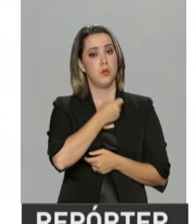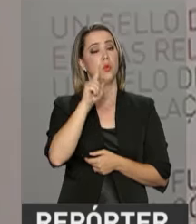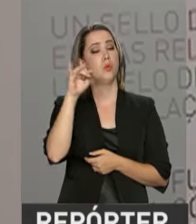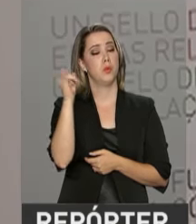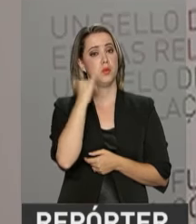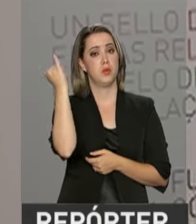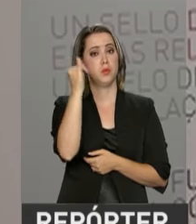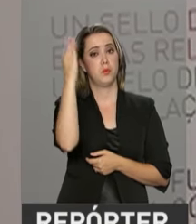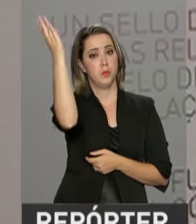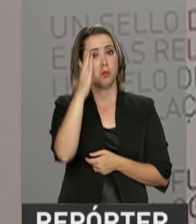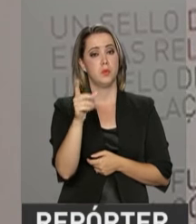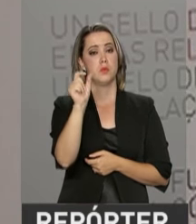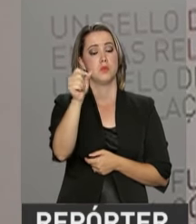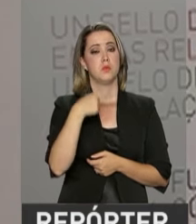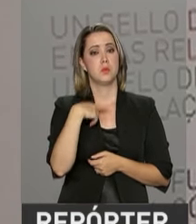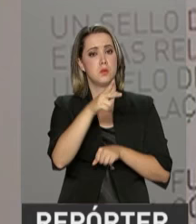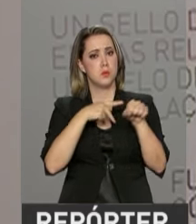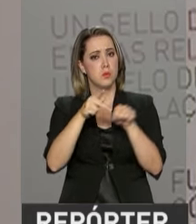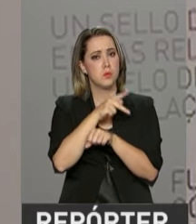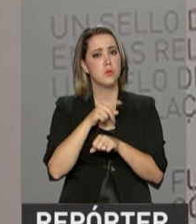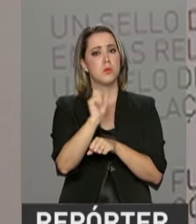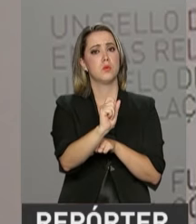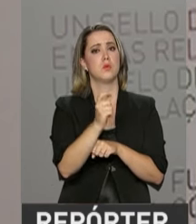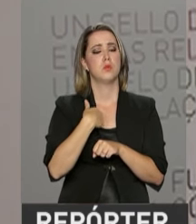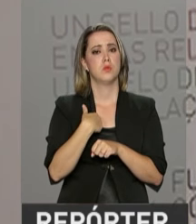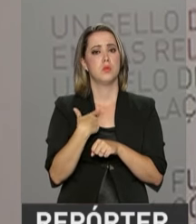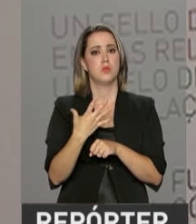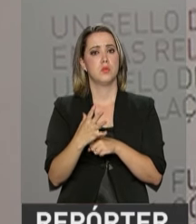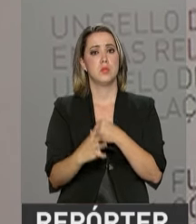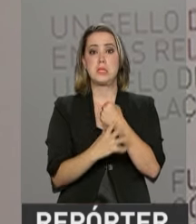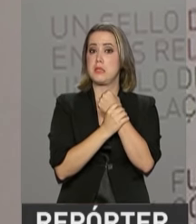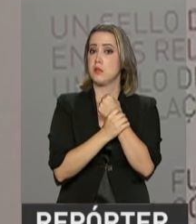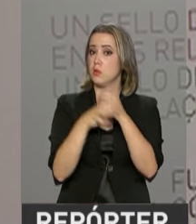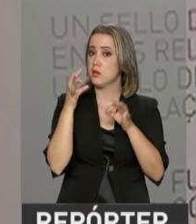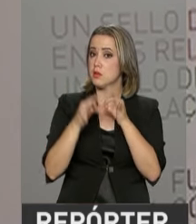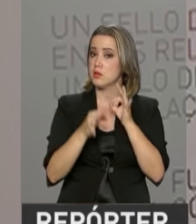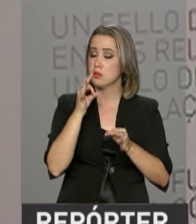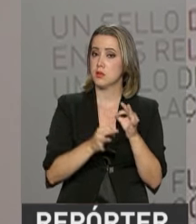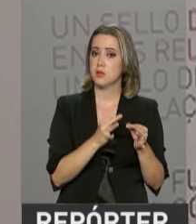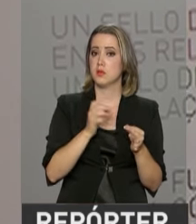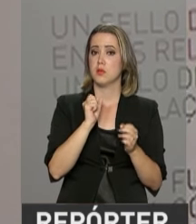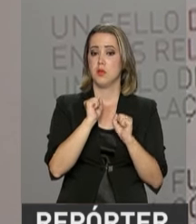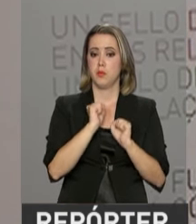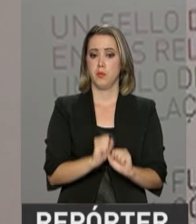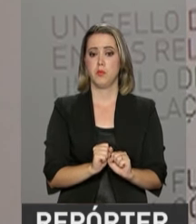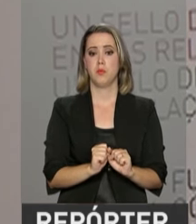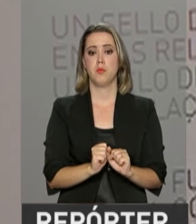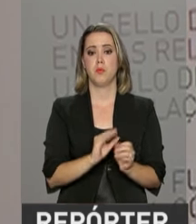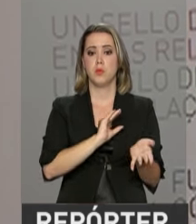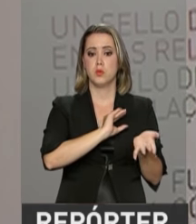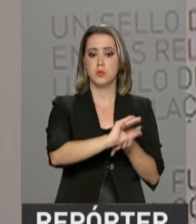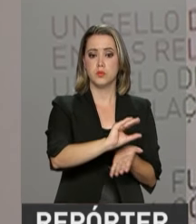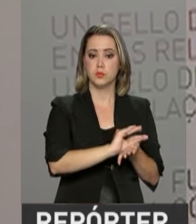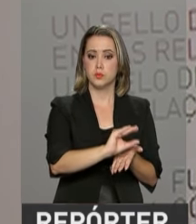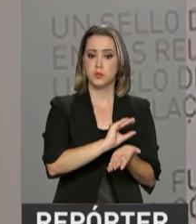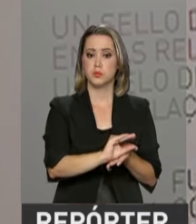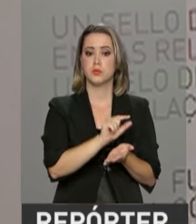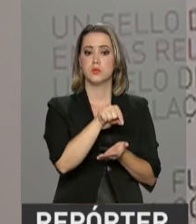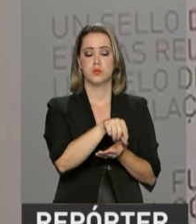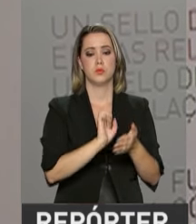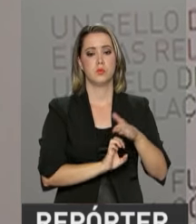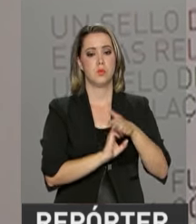importantes. Brasil é um país com segurança jurídica. As empresas podem fazer investimentos com